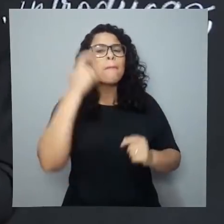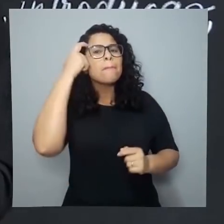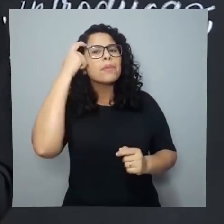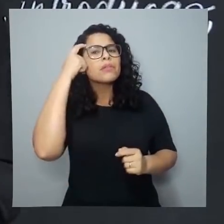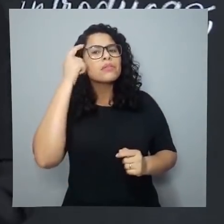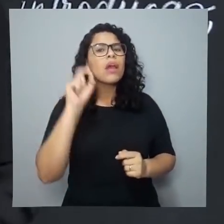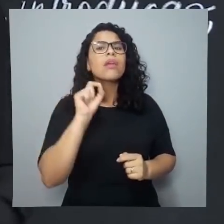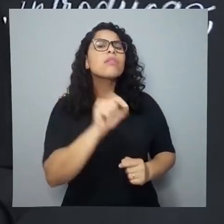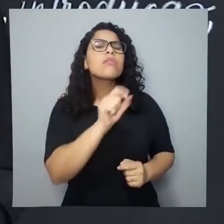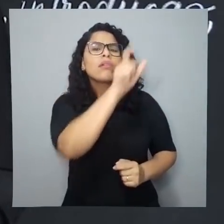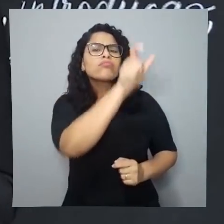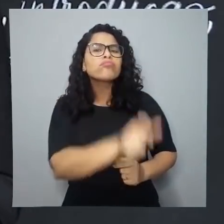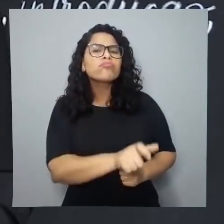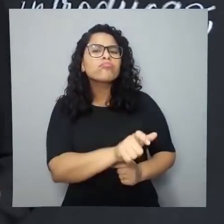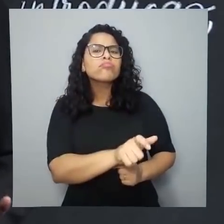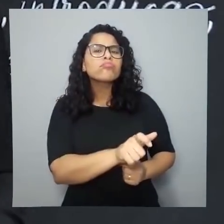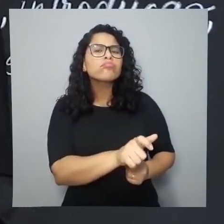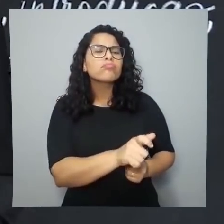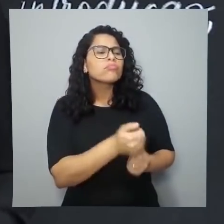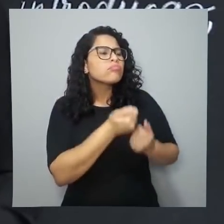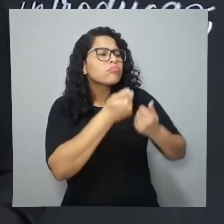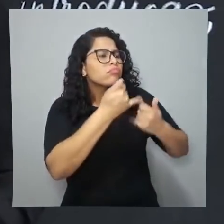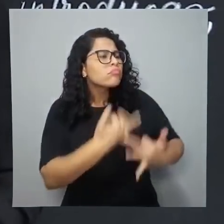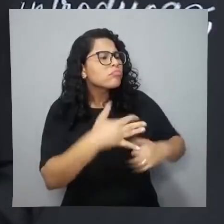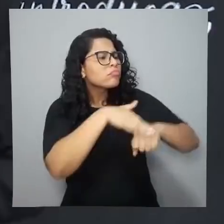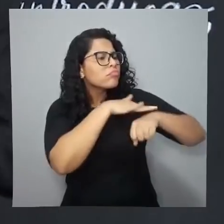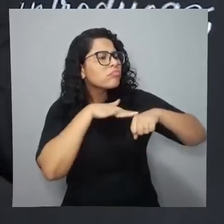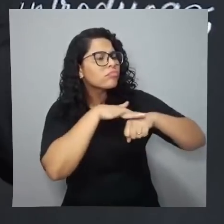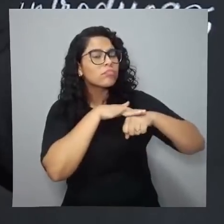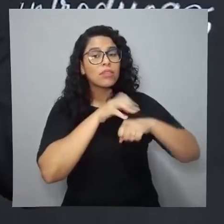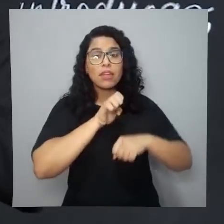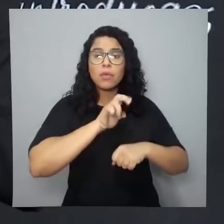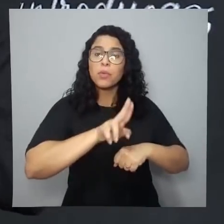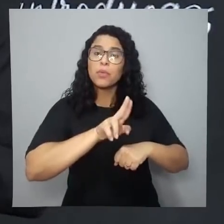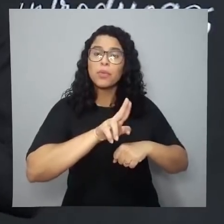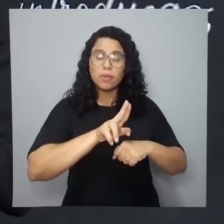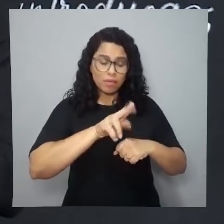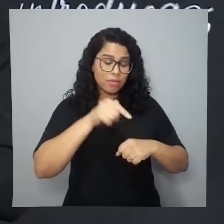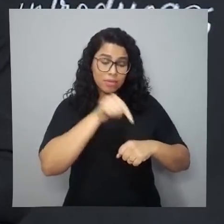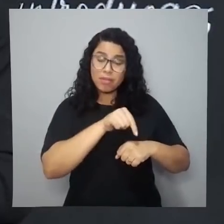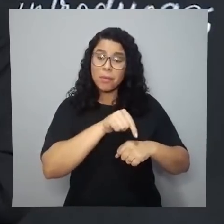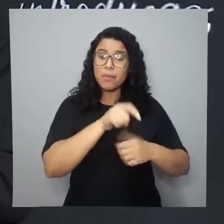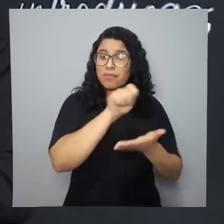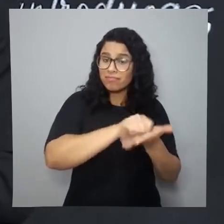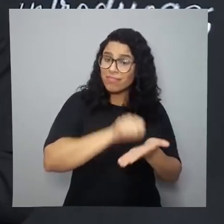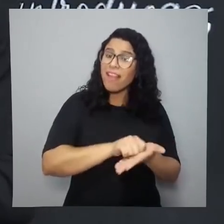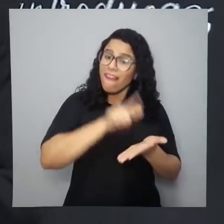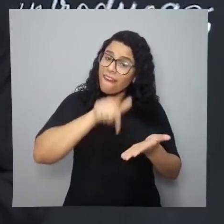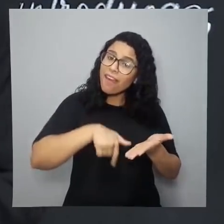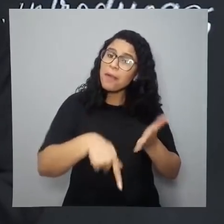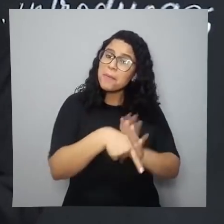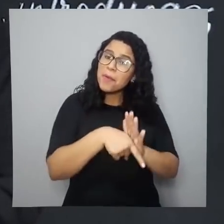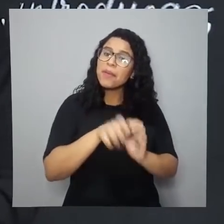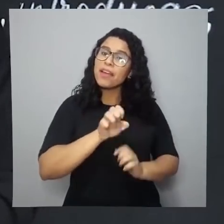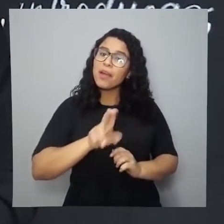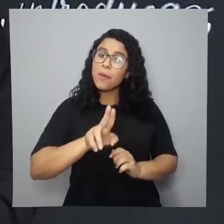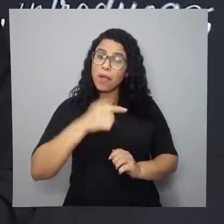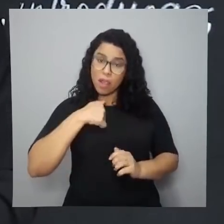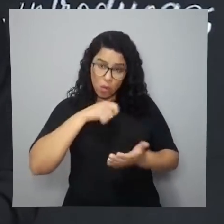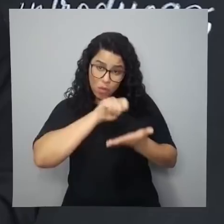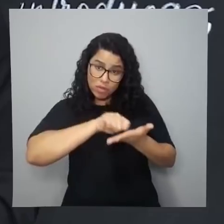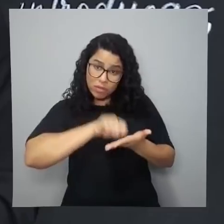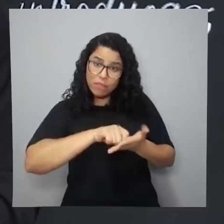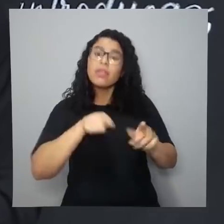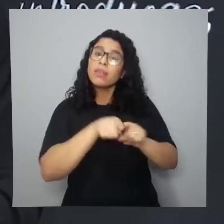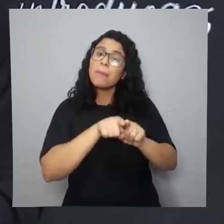desse texto. O diário é um texto feito para você mesmo, é um texto escrito e pensado por uma pessoa para ser lido por essa própria